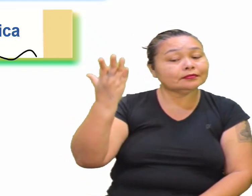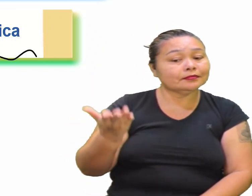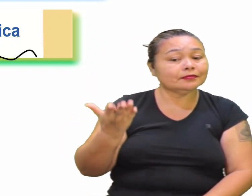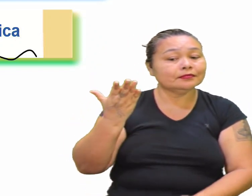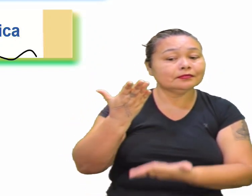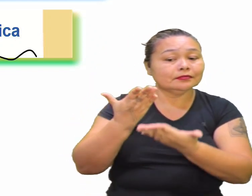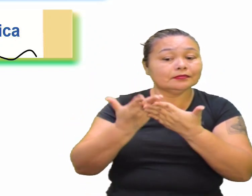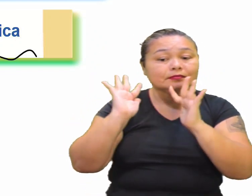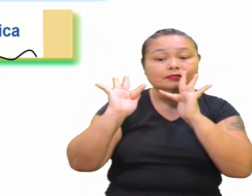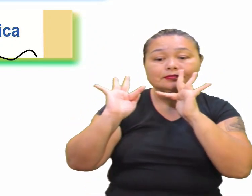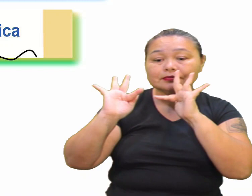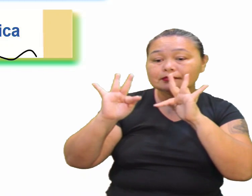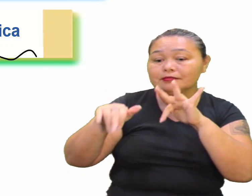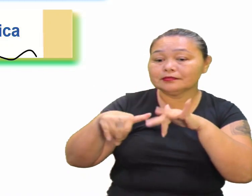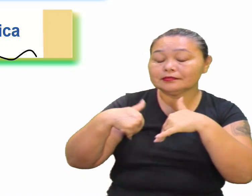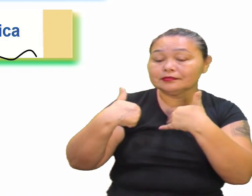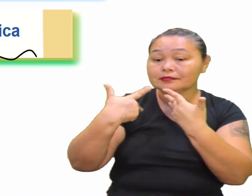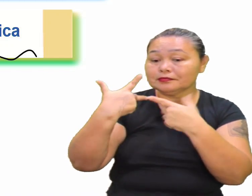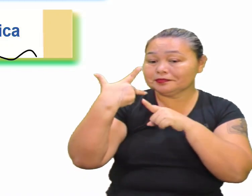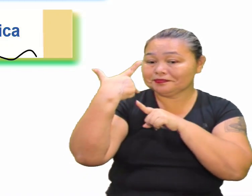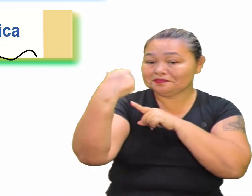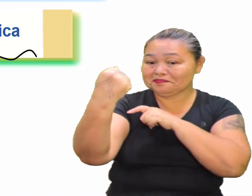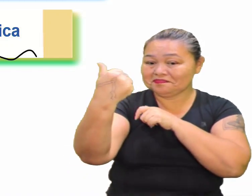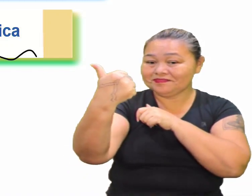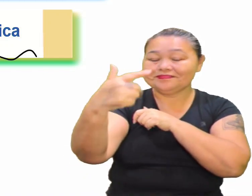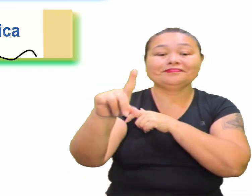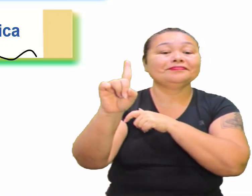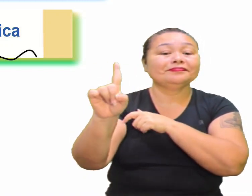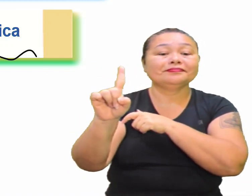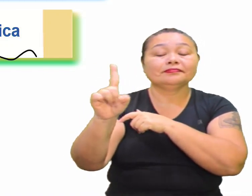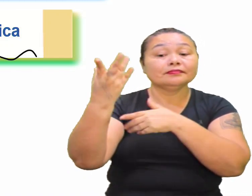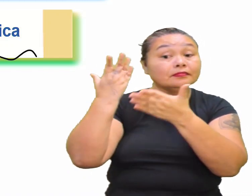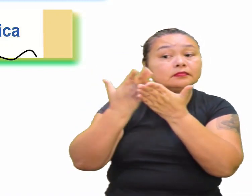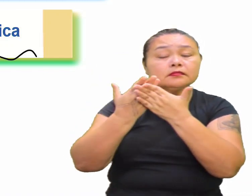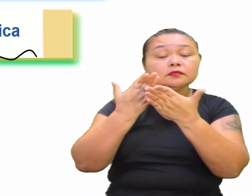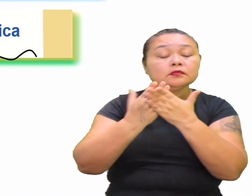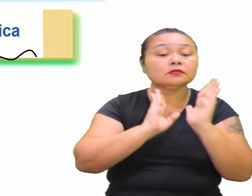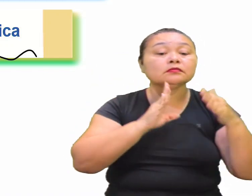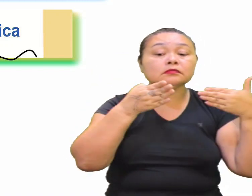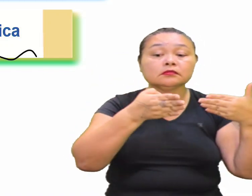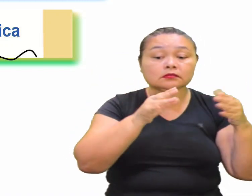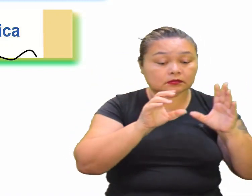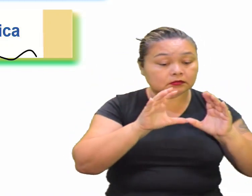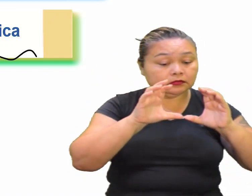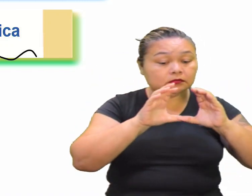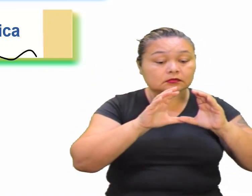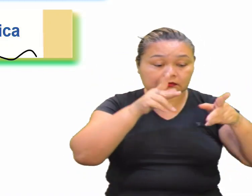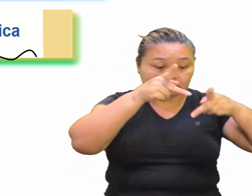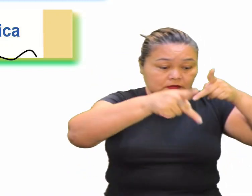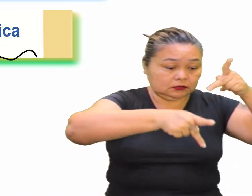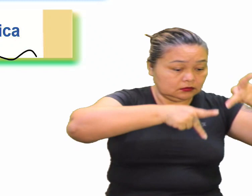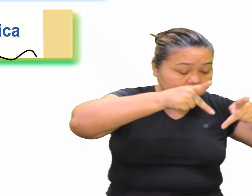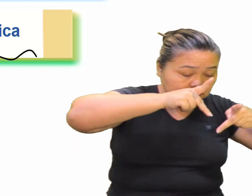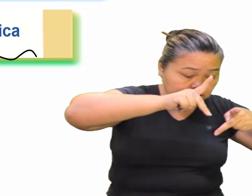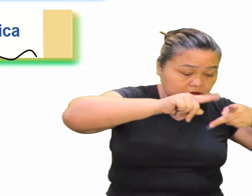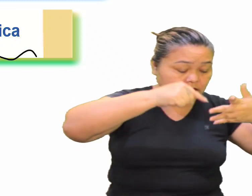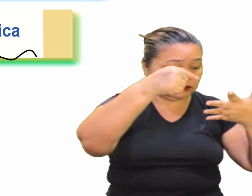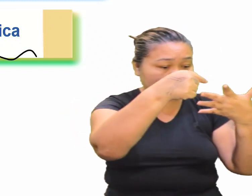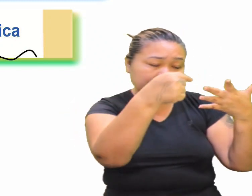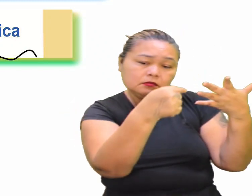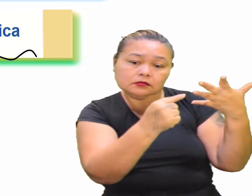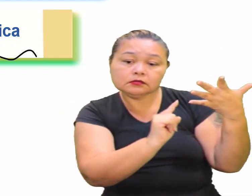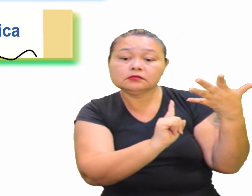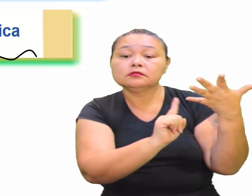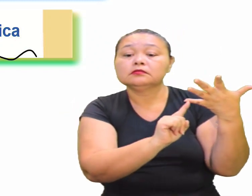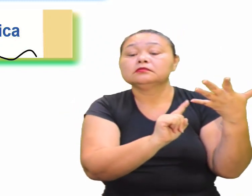assim para a gente finalizar com sucesso aí. A aula anterior foi muito focada em populações, né? Os fatores ali que vêm